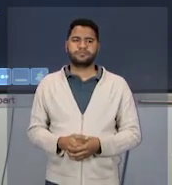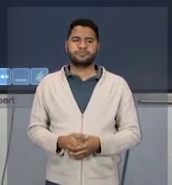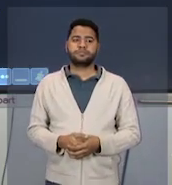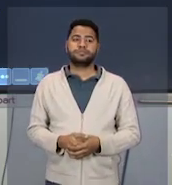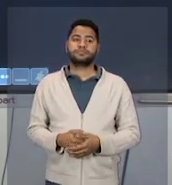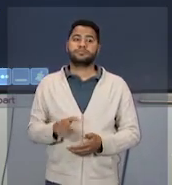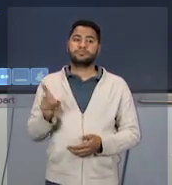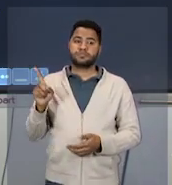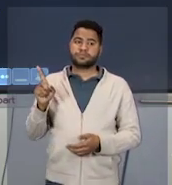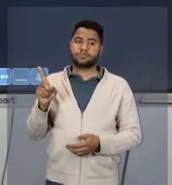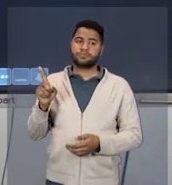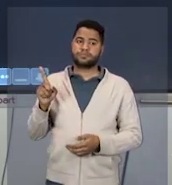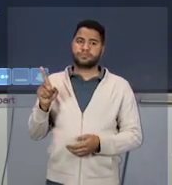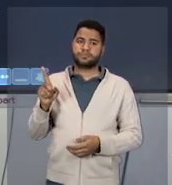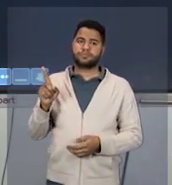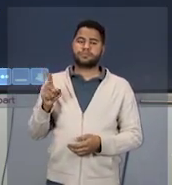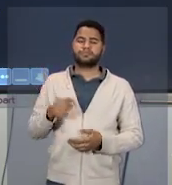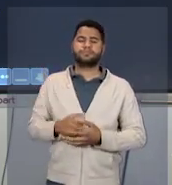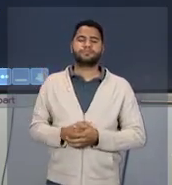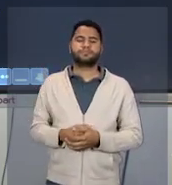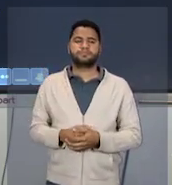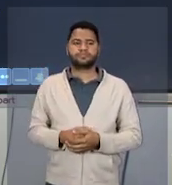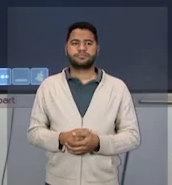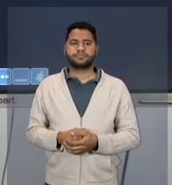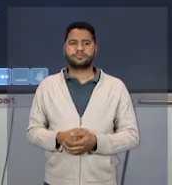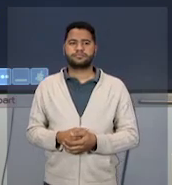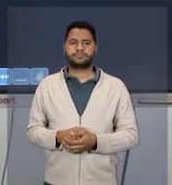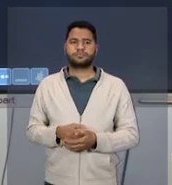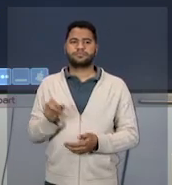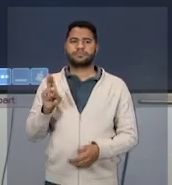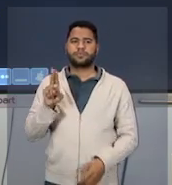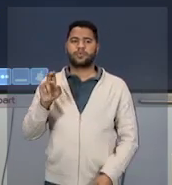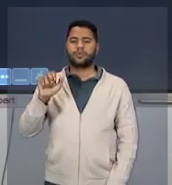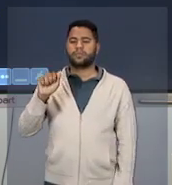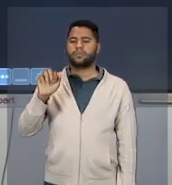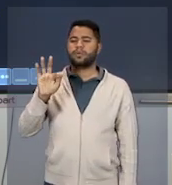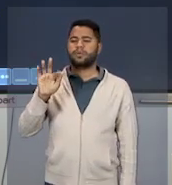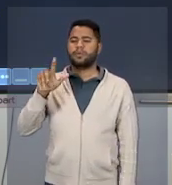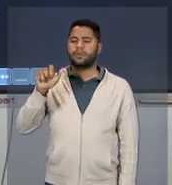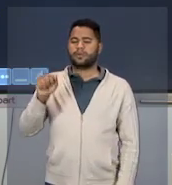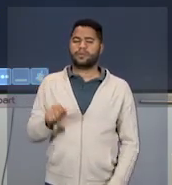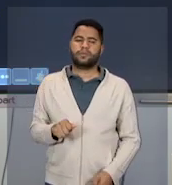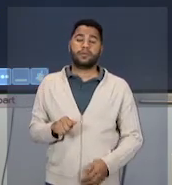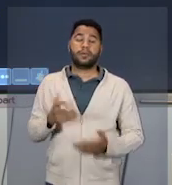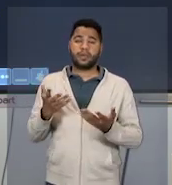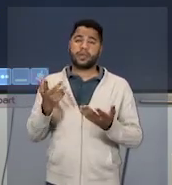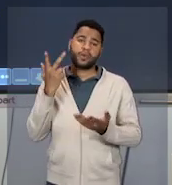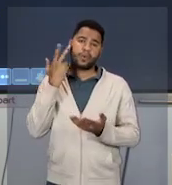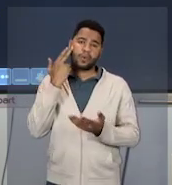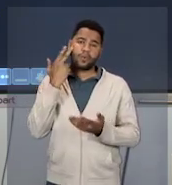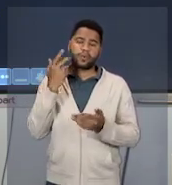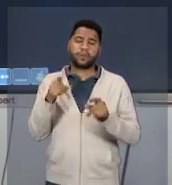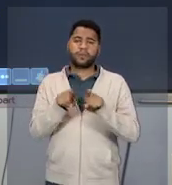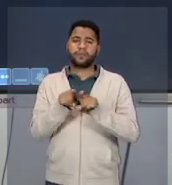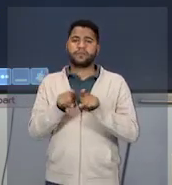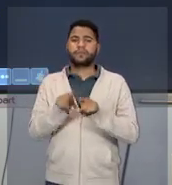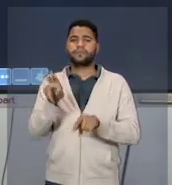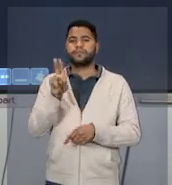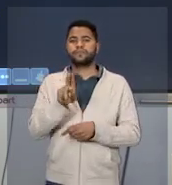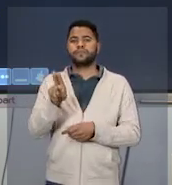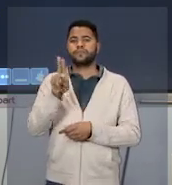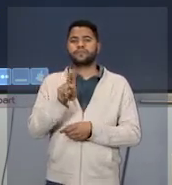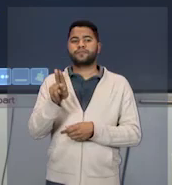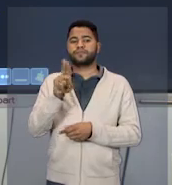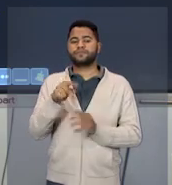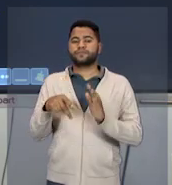eles fazem o A dessa forma. Então, alfa, chamado alfa. Então, ângulo alfa. É muito comum também a gente usar